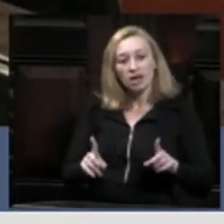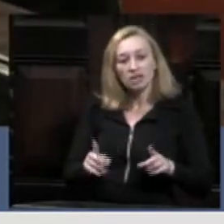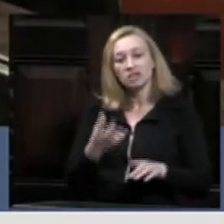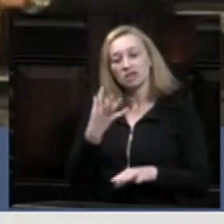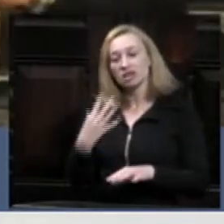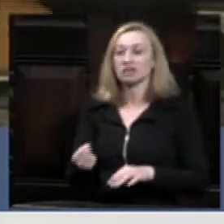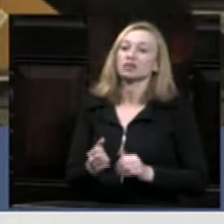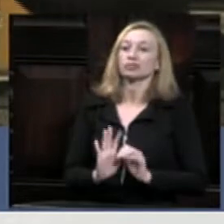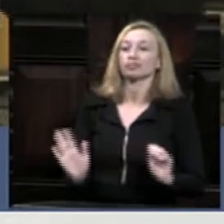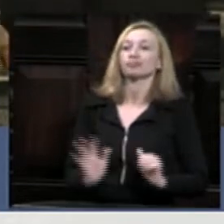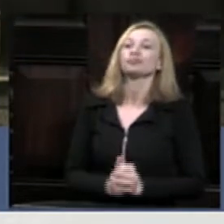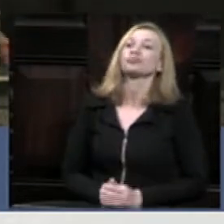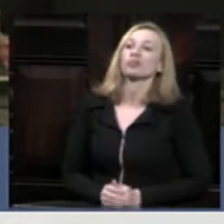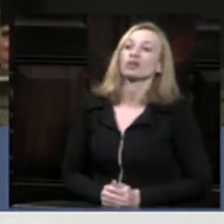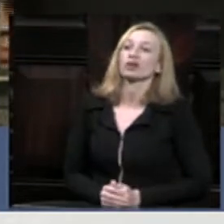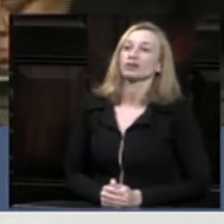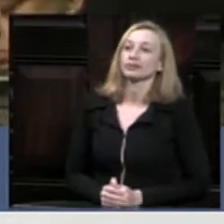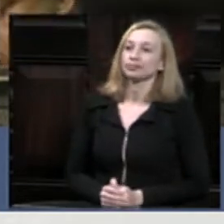valer.